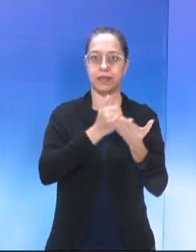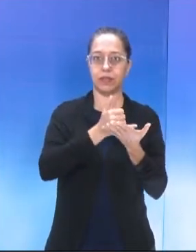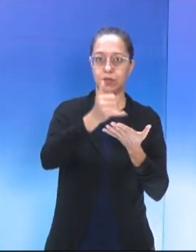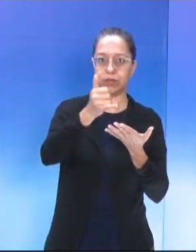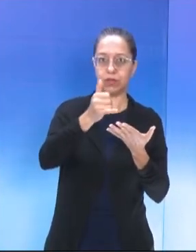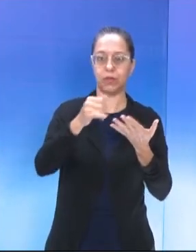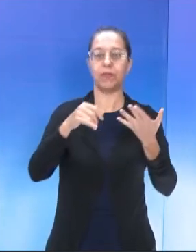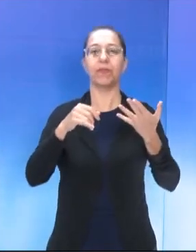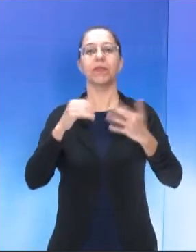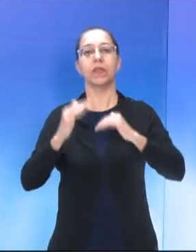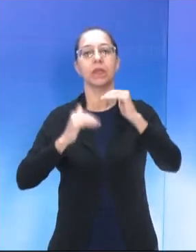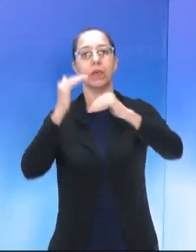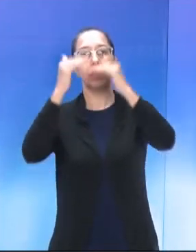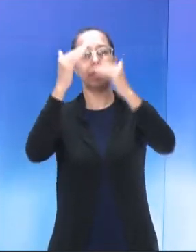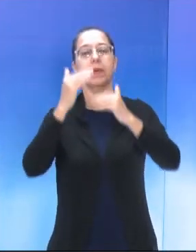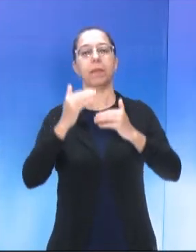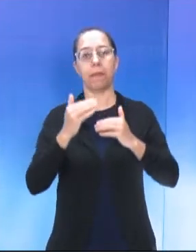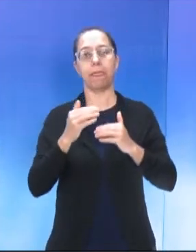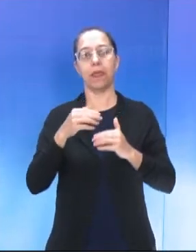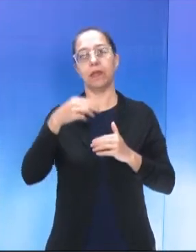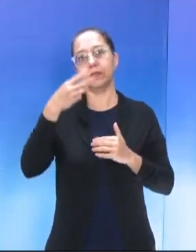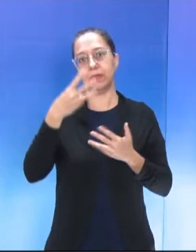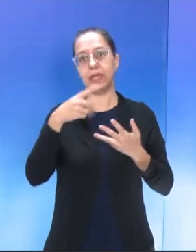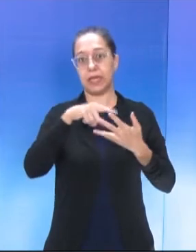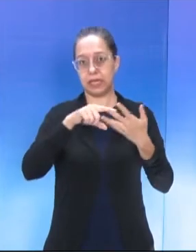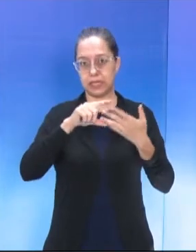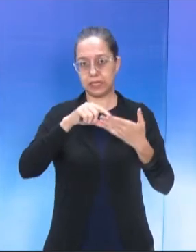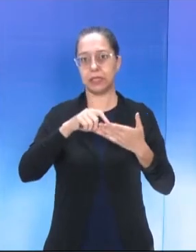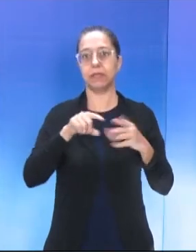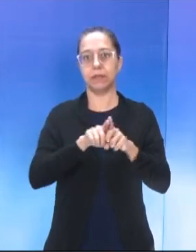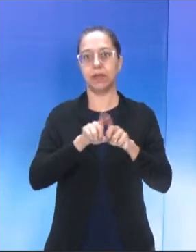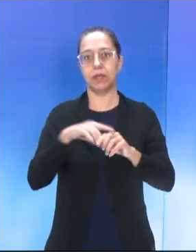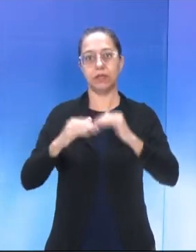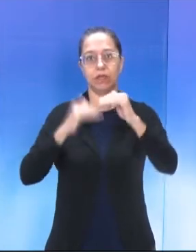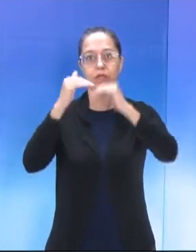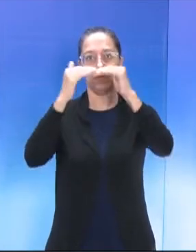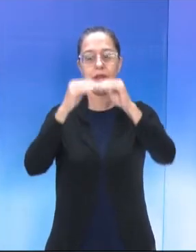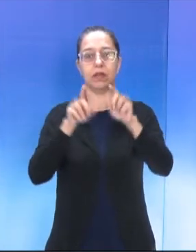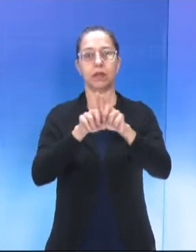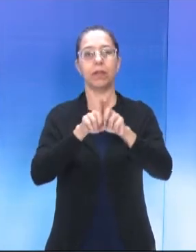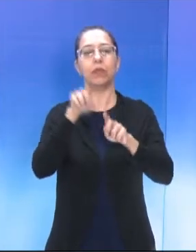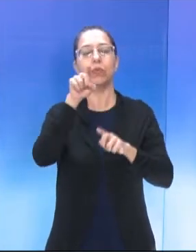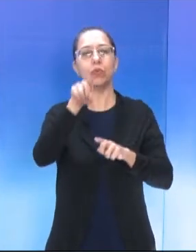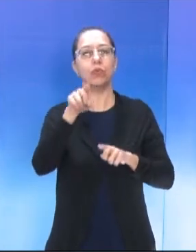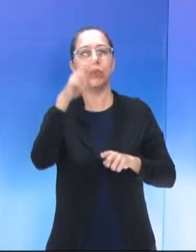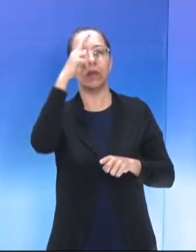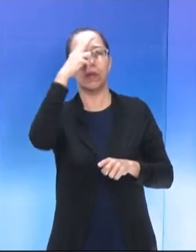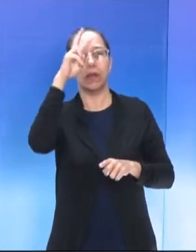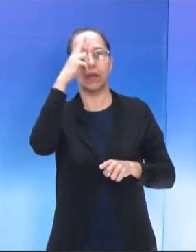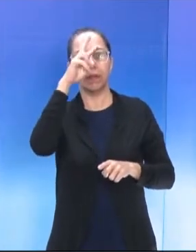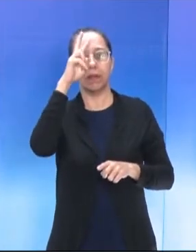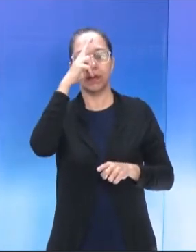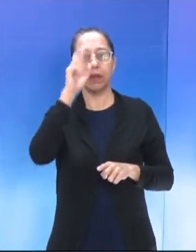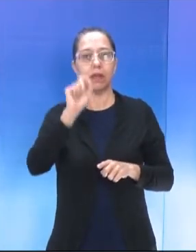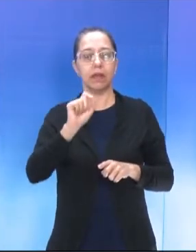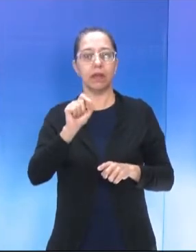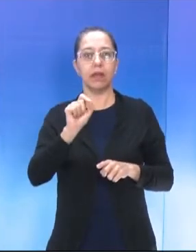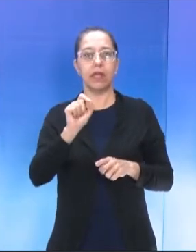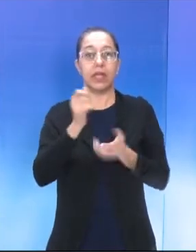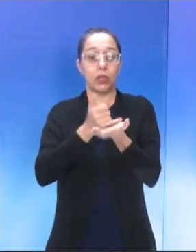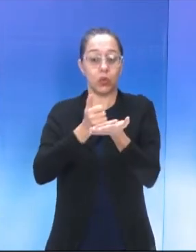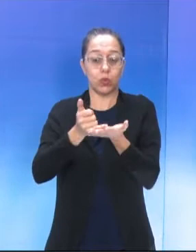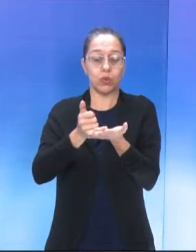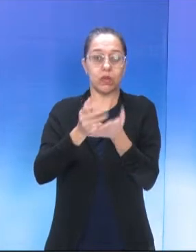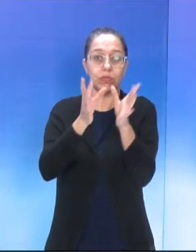no desenvolvimento vai desenvolver aqueles 3 argumentos. Lembrando que na introdução você não entra em detalhes, você só